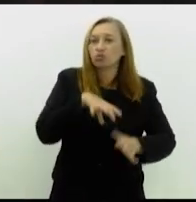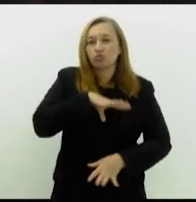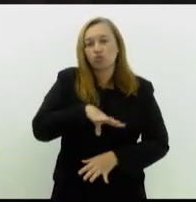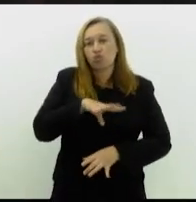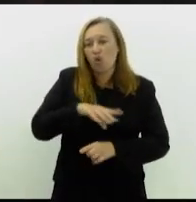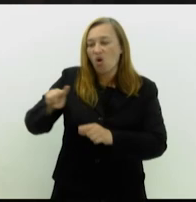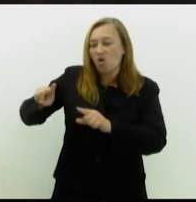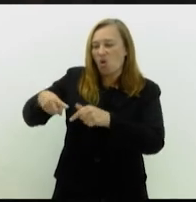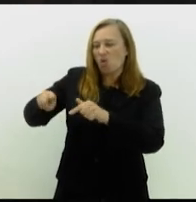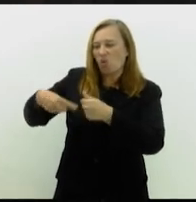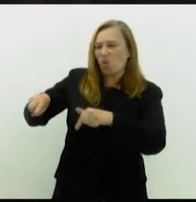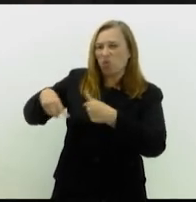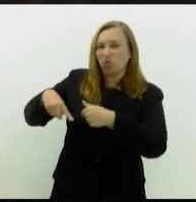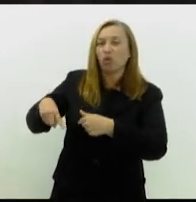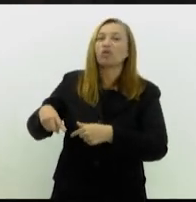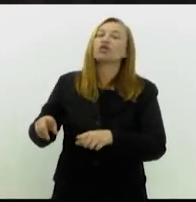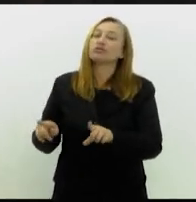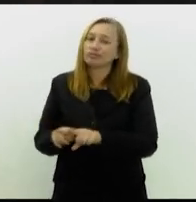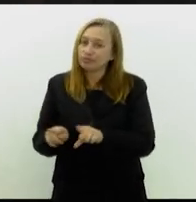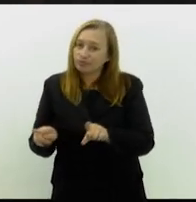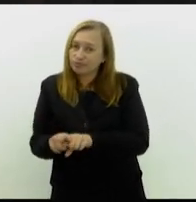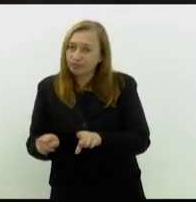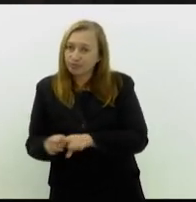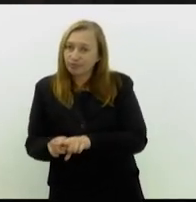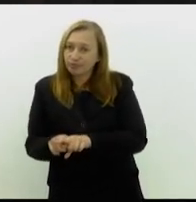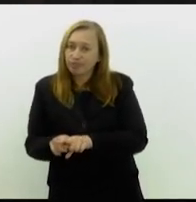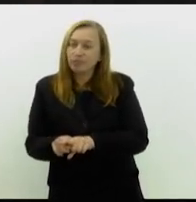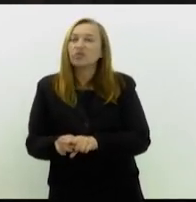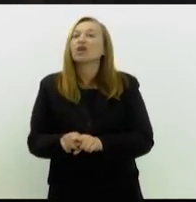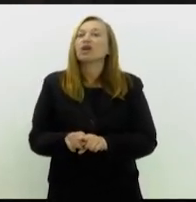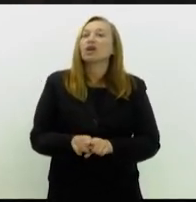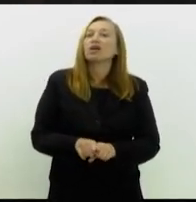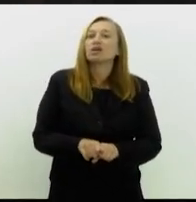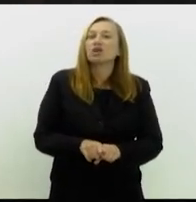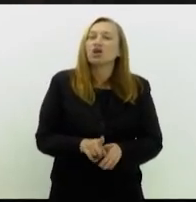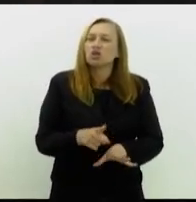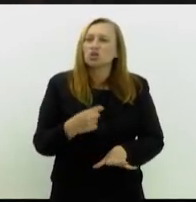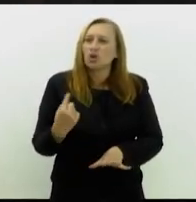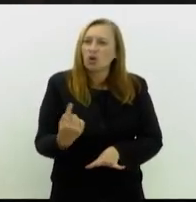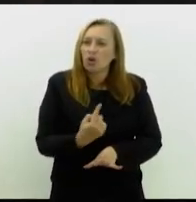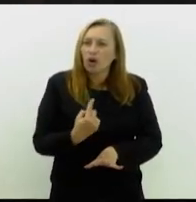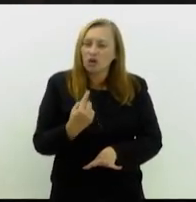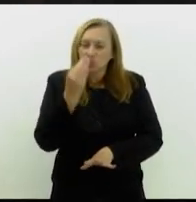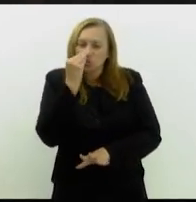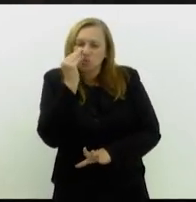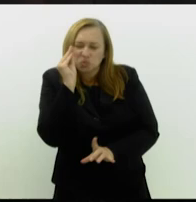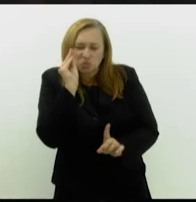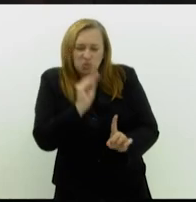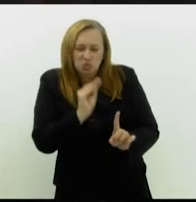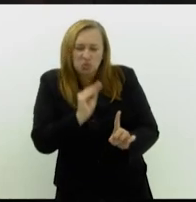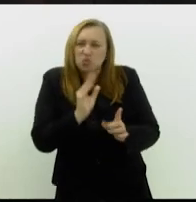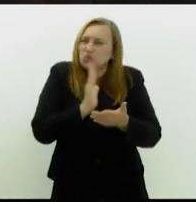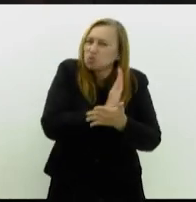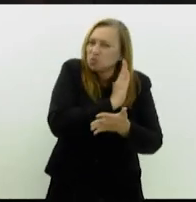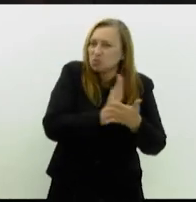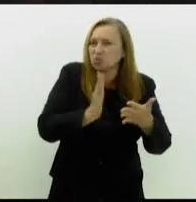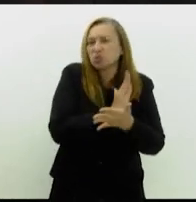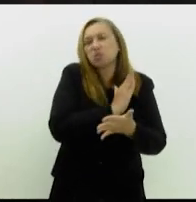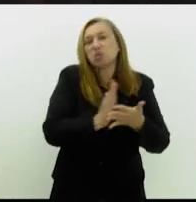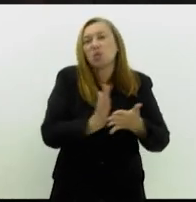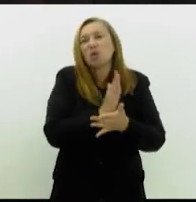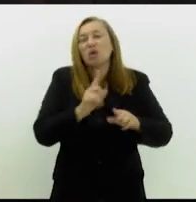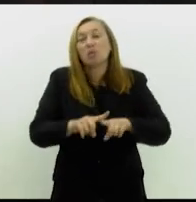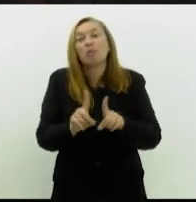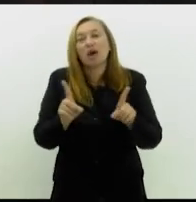perseguido o quanto nós lá no Estado de São Januário somos perseguidos somos Discriminados muitas vezes mas